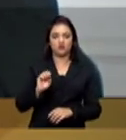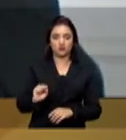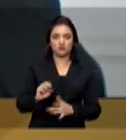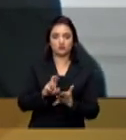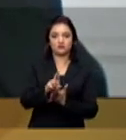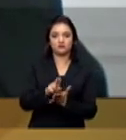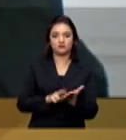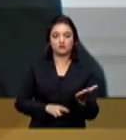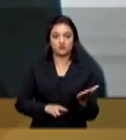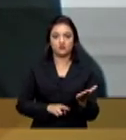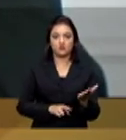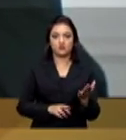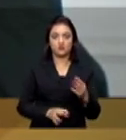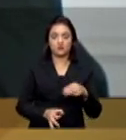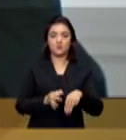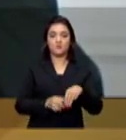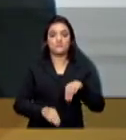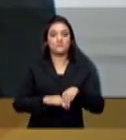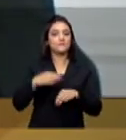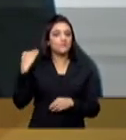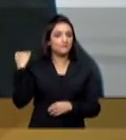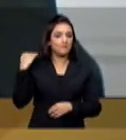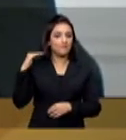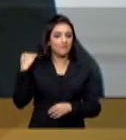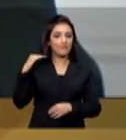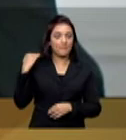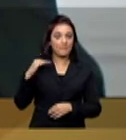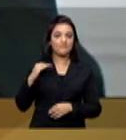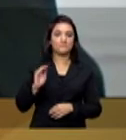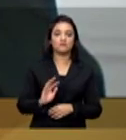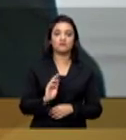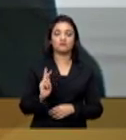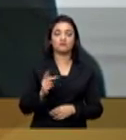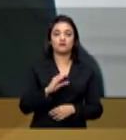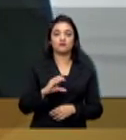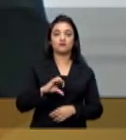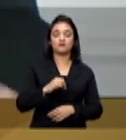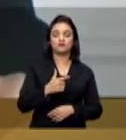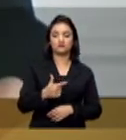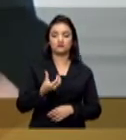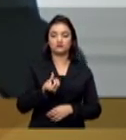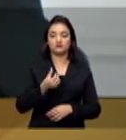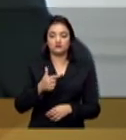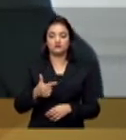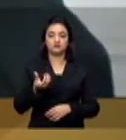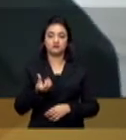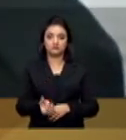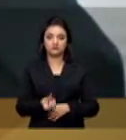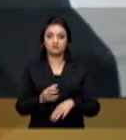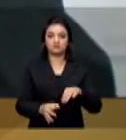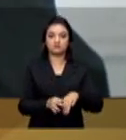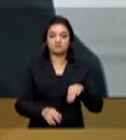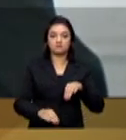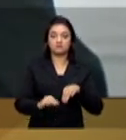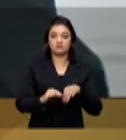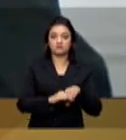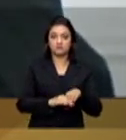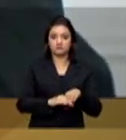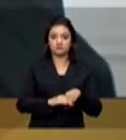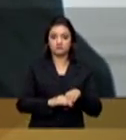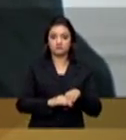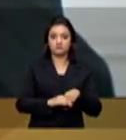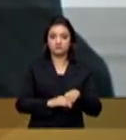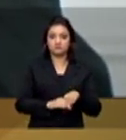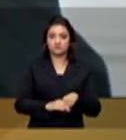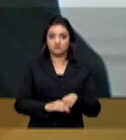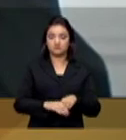relatoria da eminente ministra Carmen Lúcia, o HC 92626, do eminente ministro, relatoria do eminente